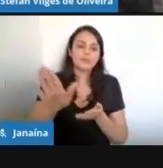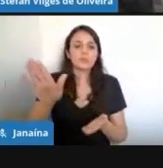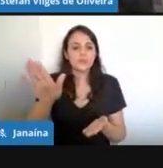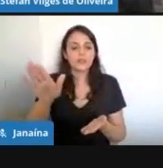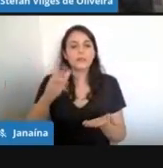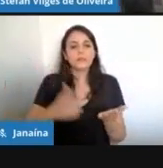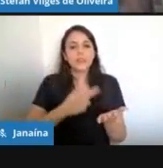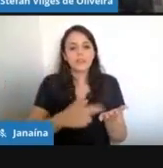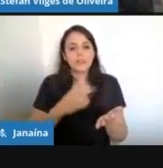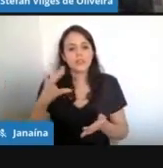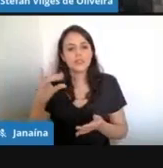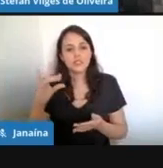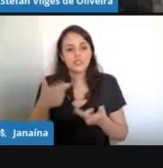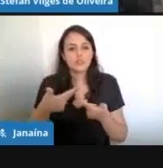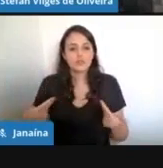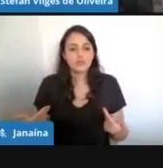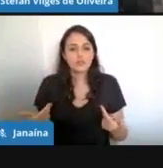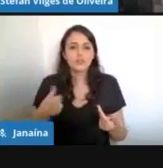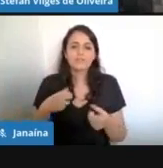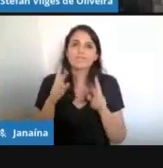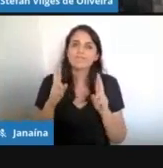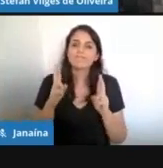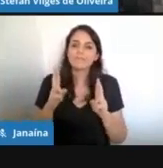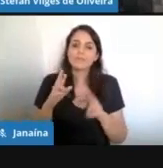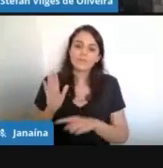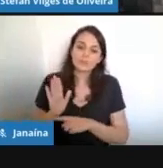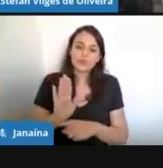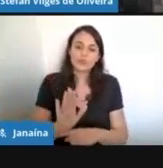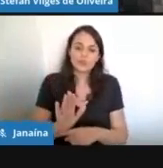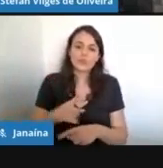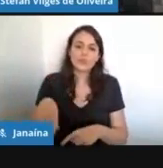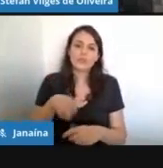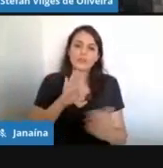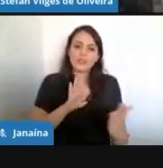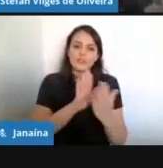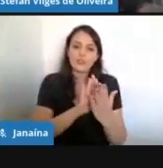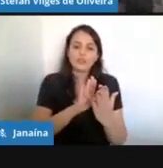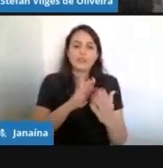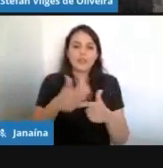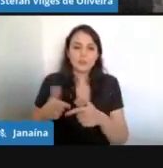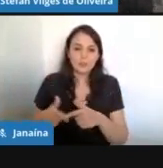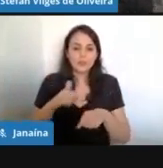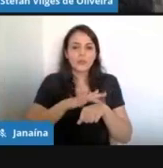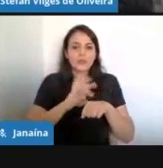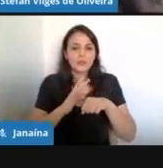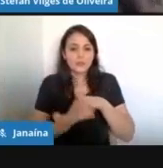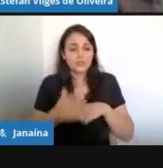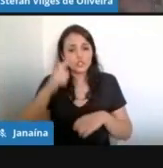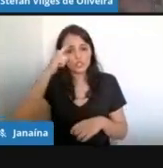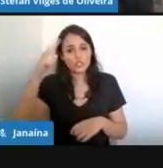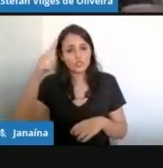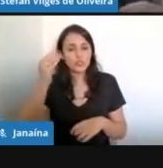revistas científicas, e eu espero que eles contribuam para o enfrentamento da pandemia e que os gestores tenham outras